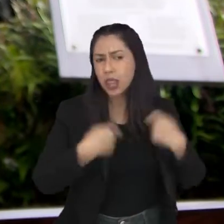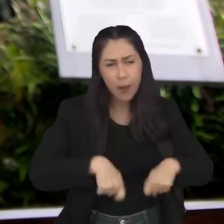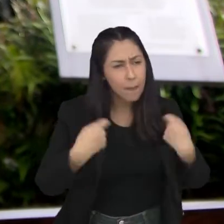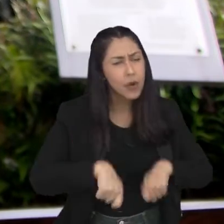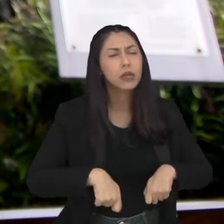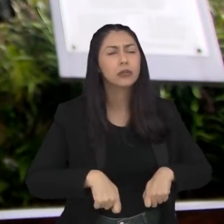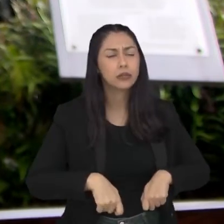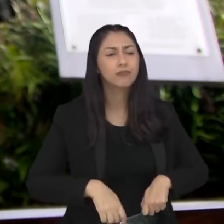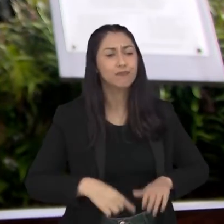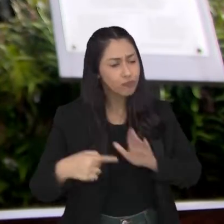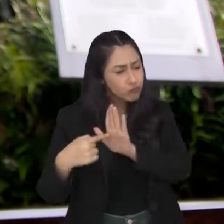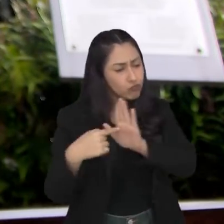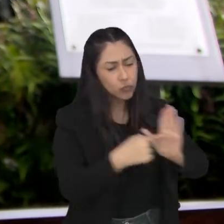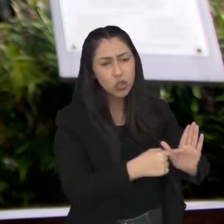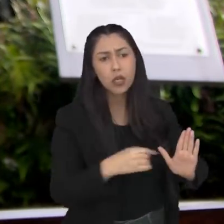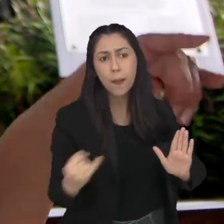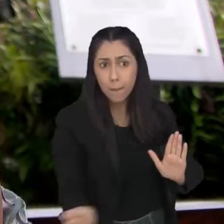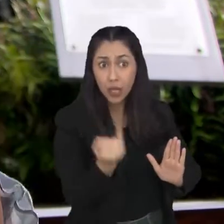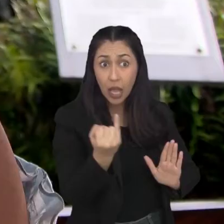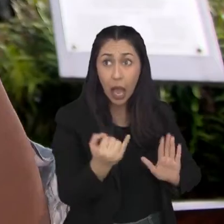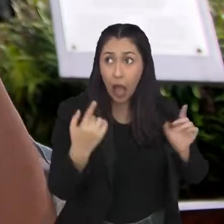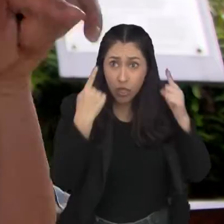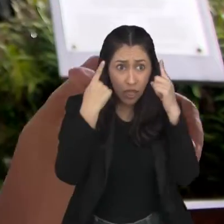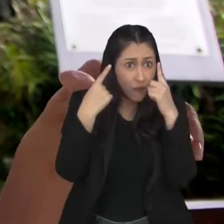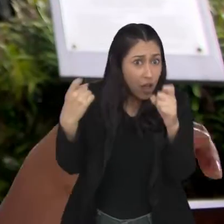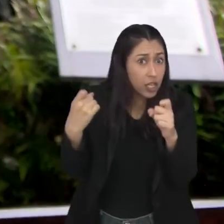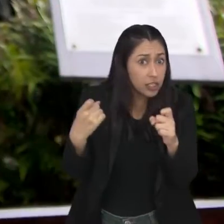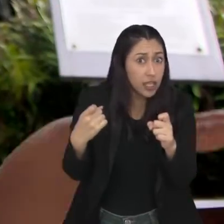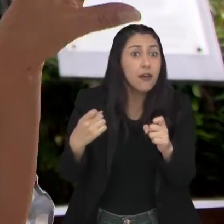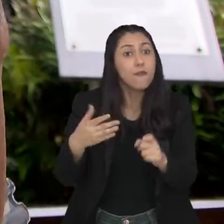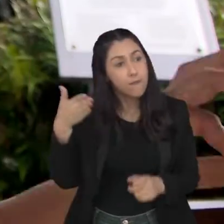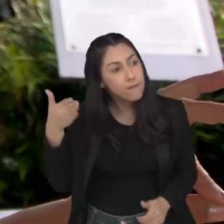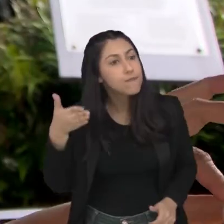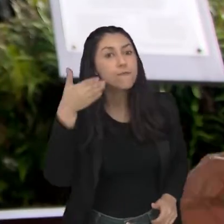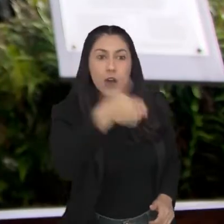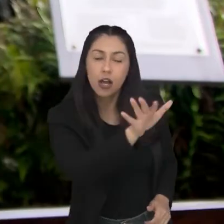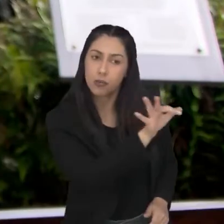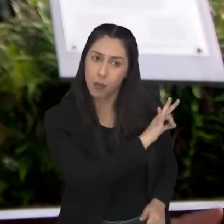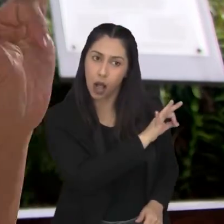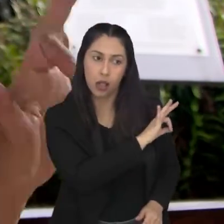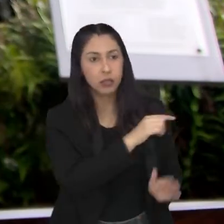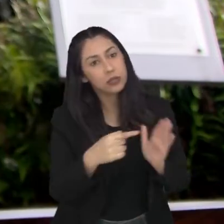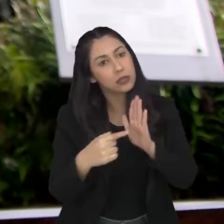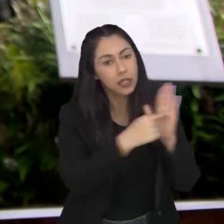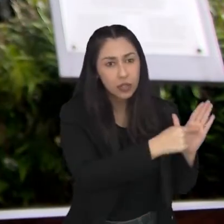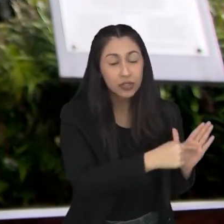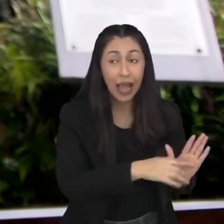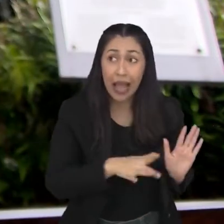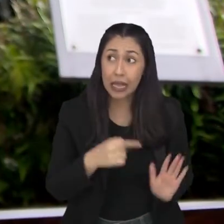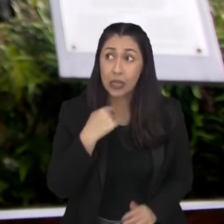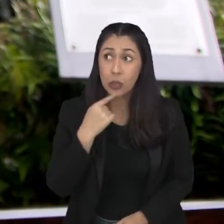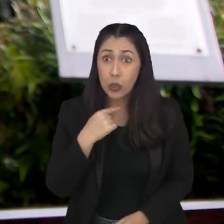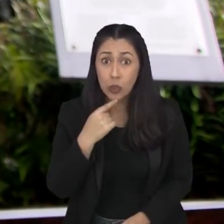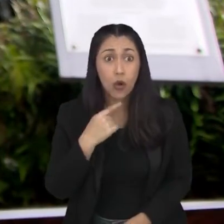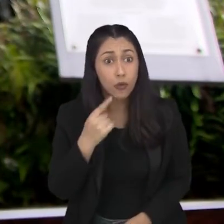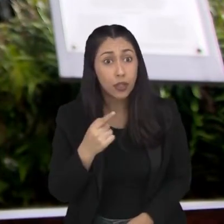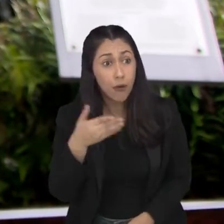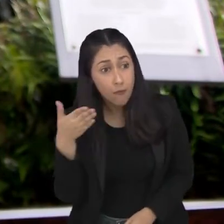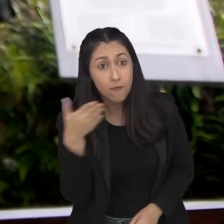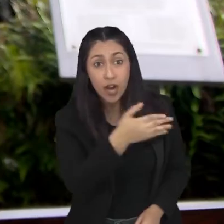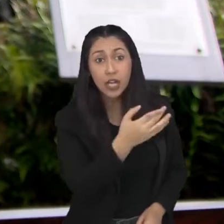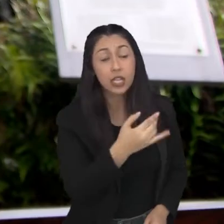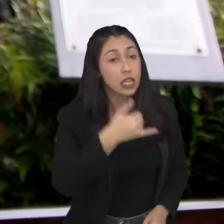ter medo, tem que denunciar, tem que sofreu violência, procura a delegacia. Se tiver